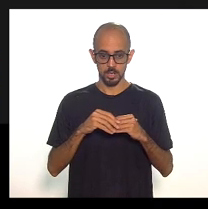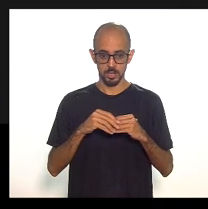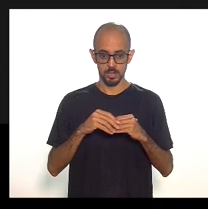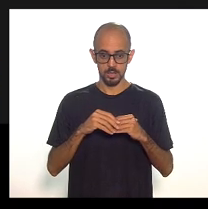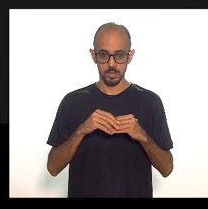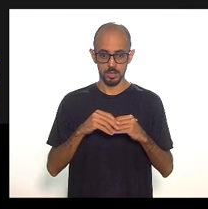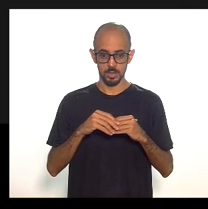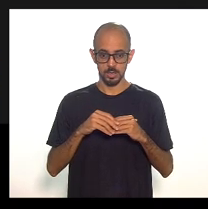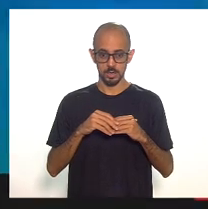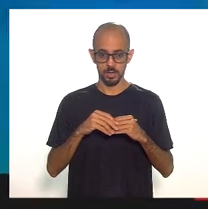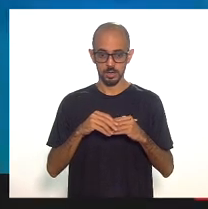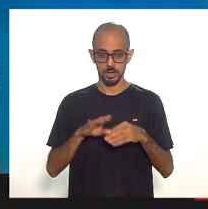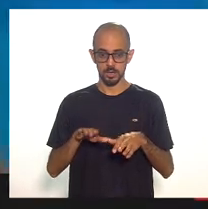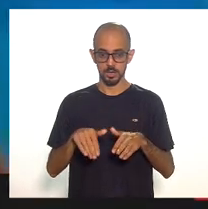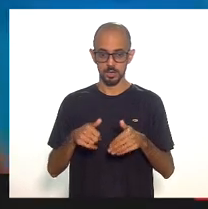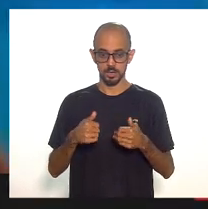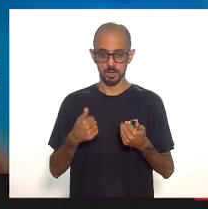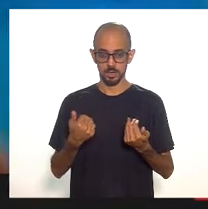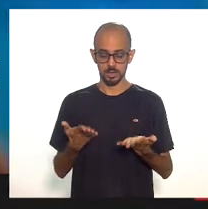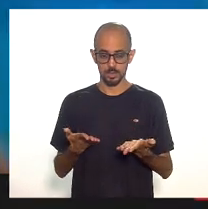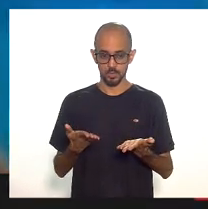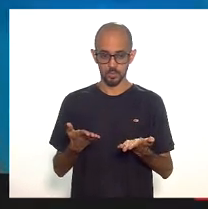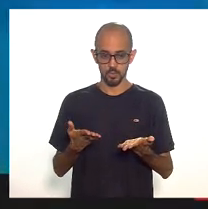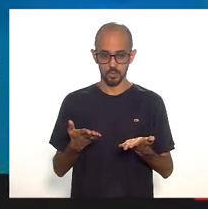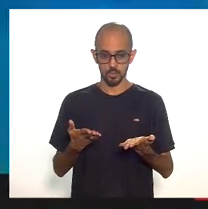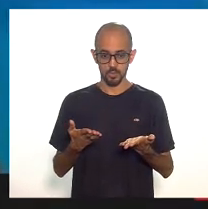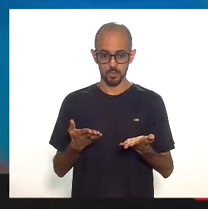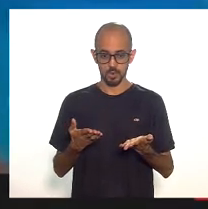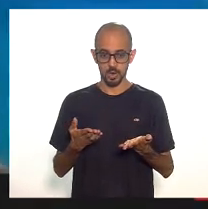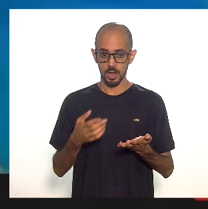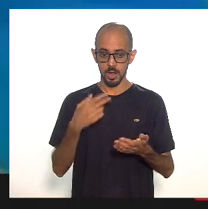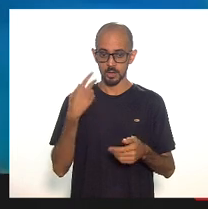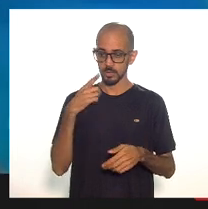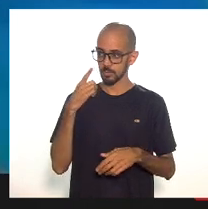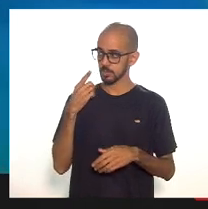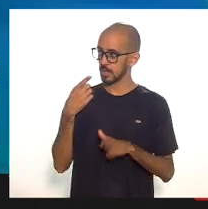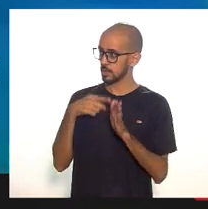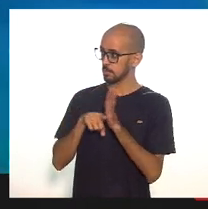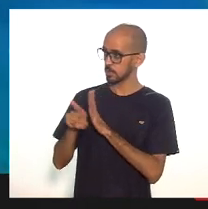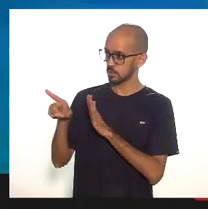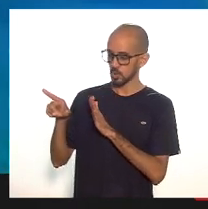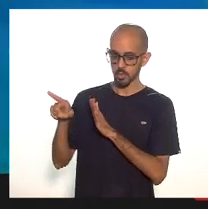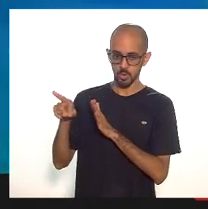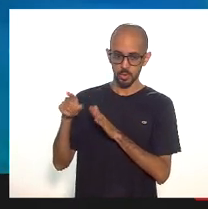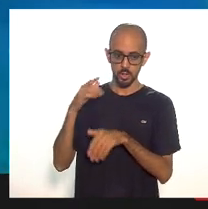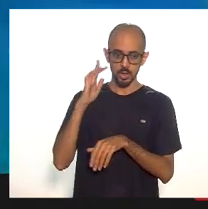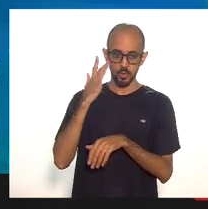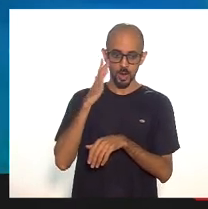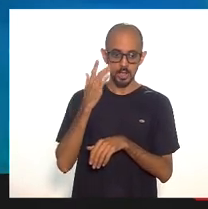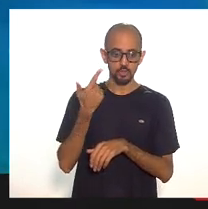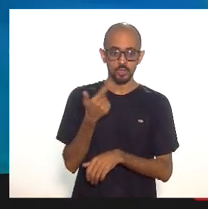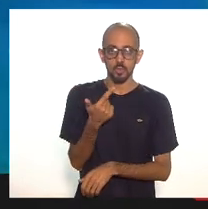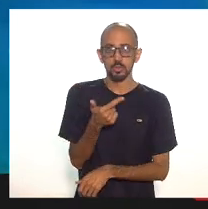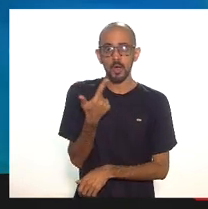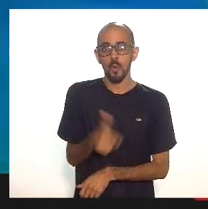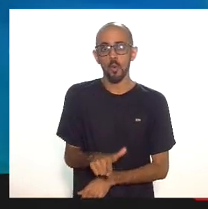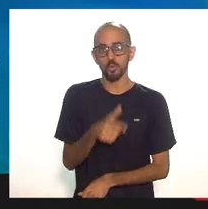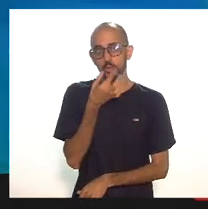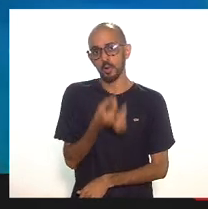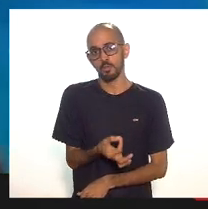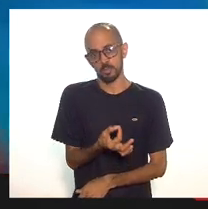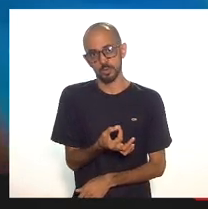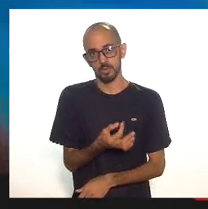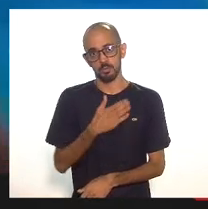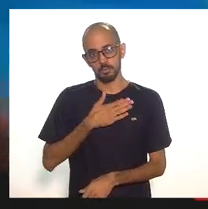A tentativa, a senhora já, a deputada fez a pergunta, mas me parece que não há outros argumentos. A minha dúvida é exatamente